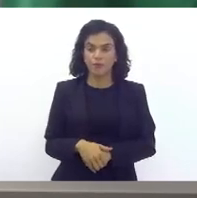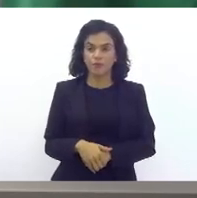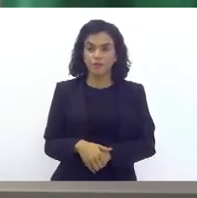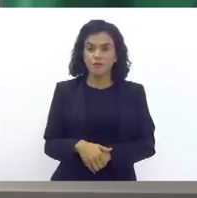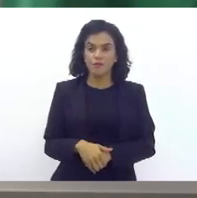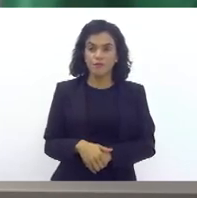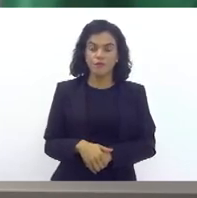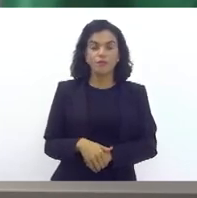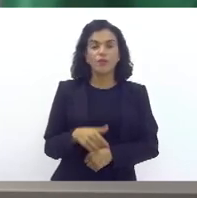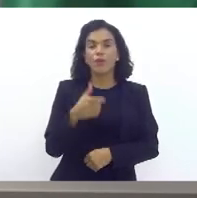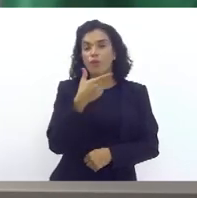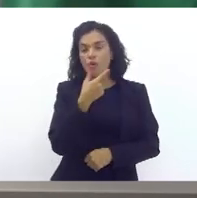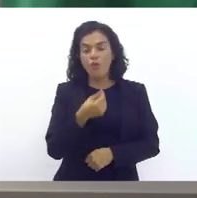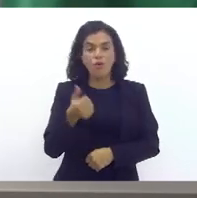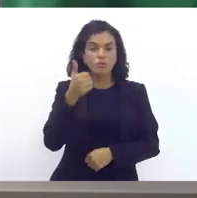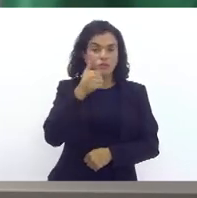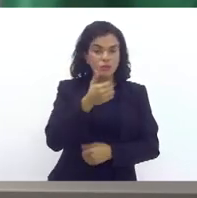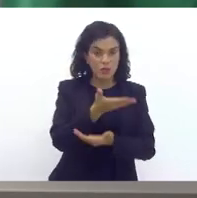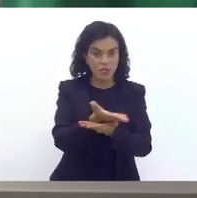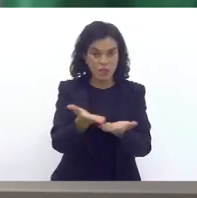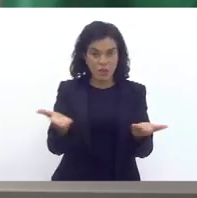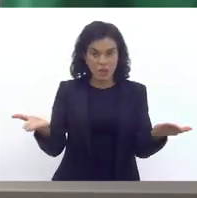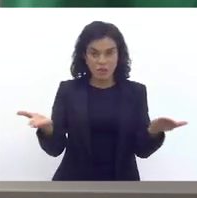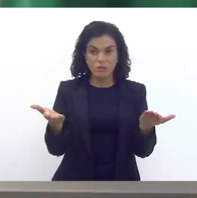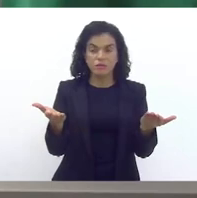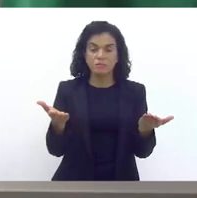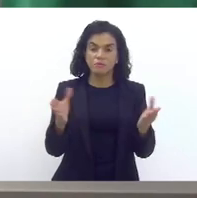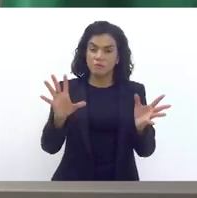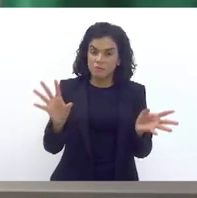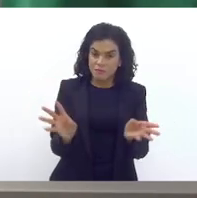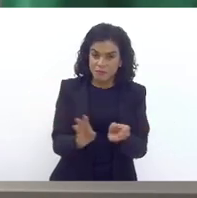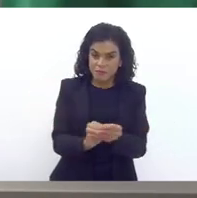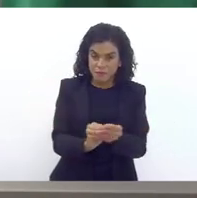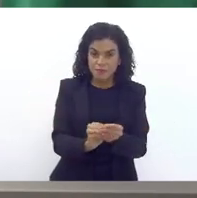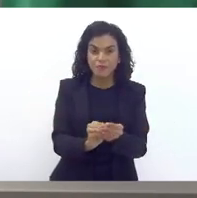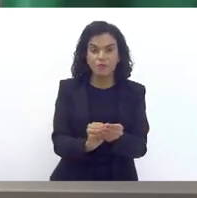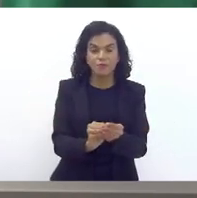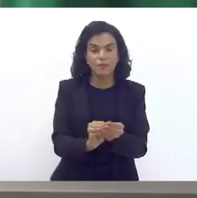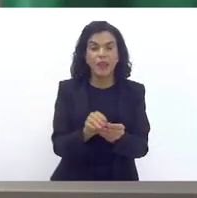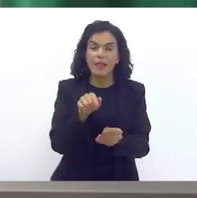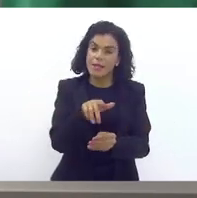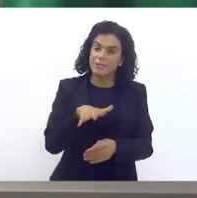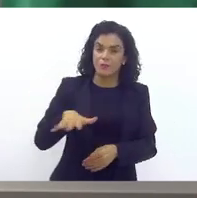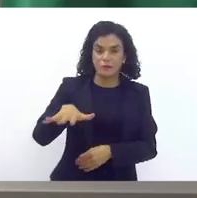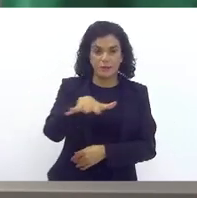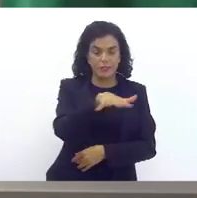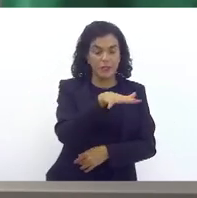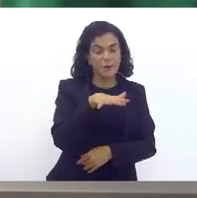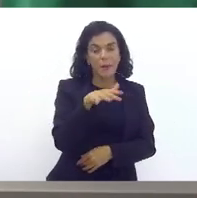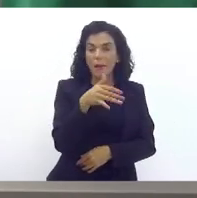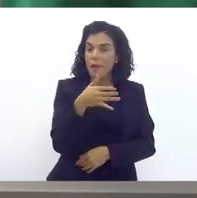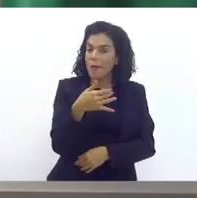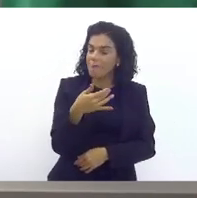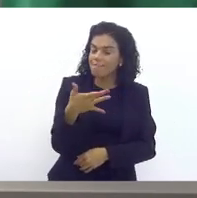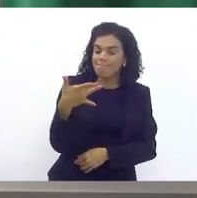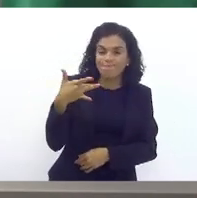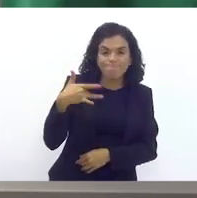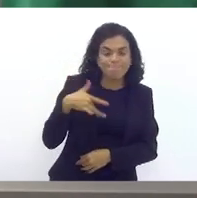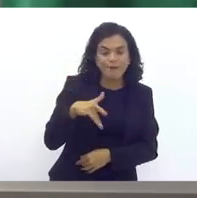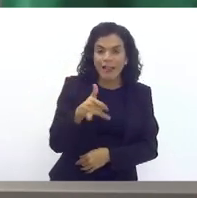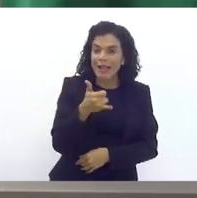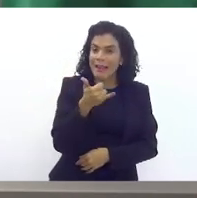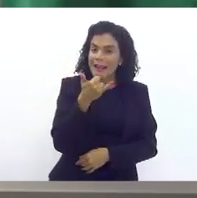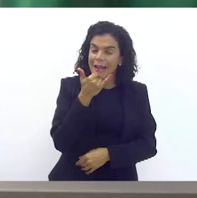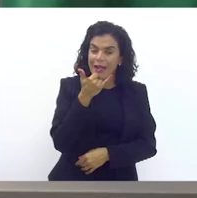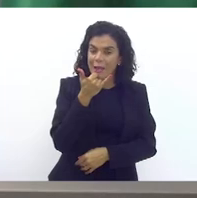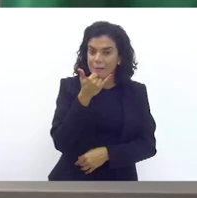e senhoras e senhores, em síntese, né, esse é o cenário. Eu lamento,